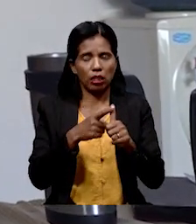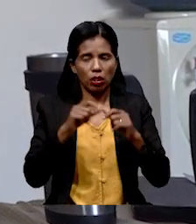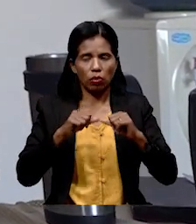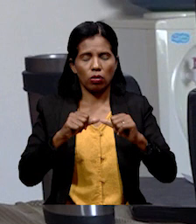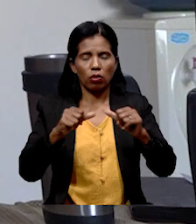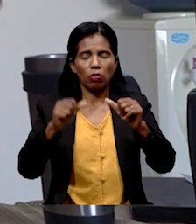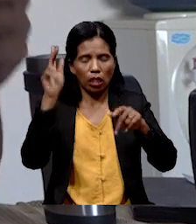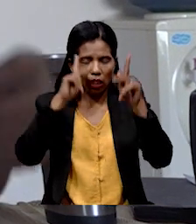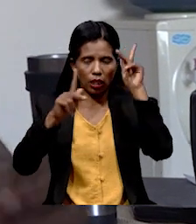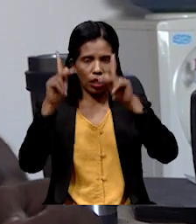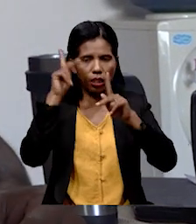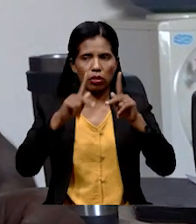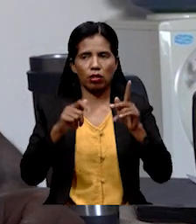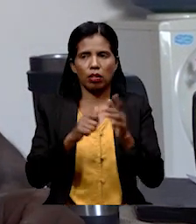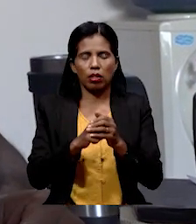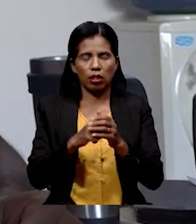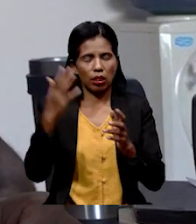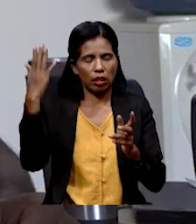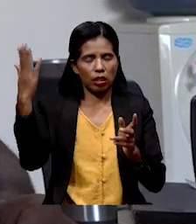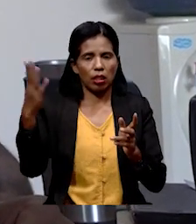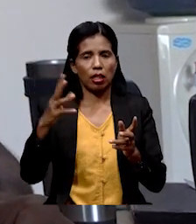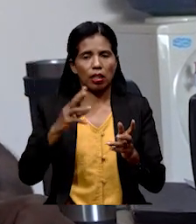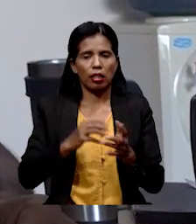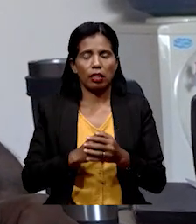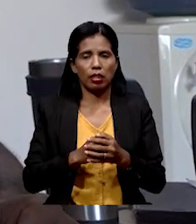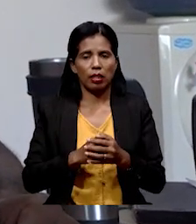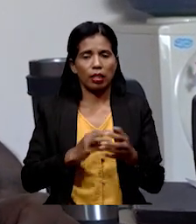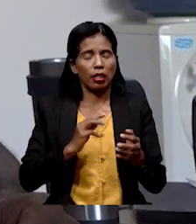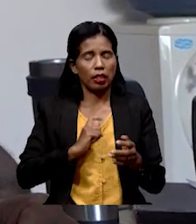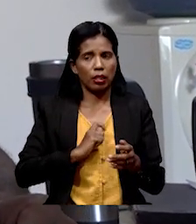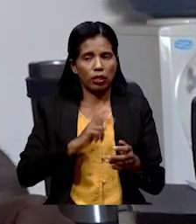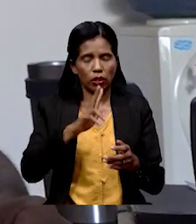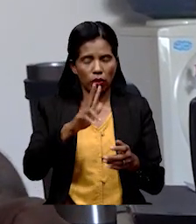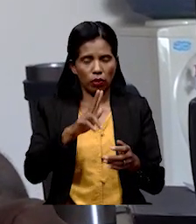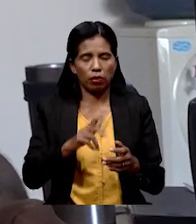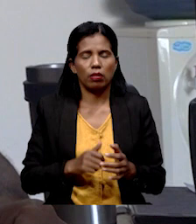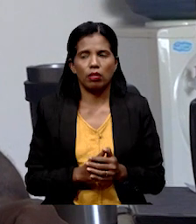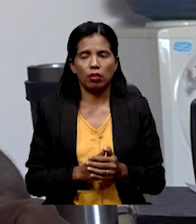caso Macedônia, ida beleza, né? Ida selo,